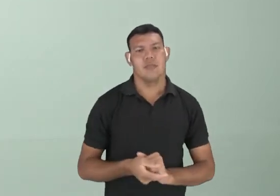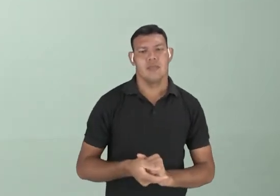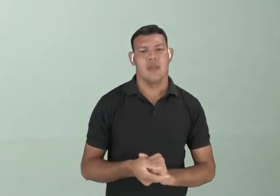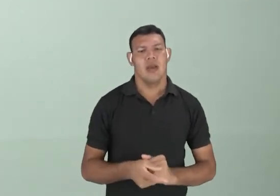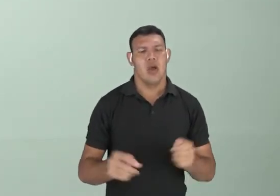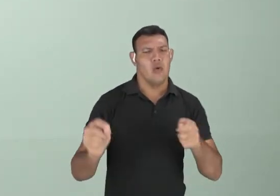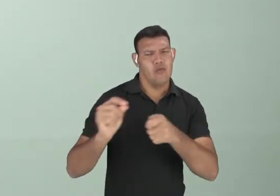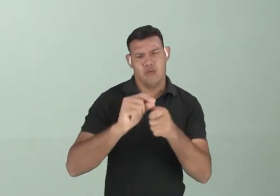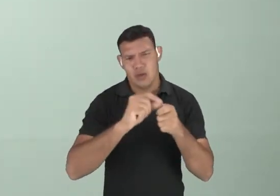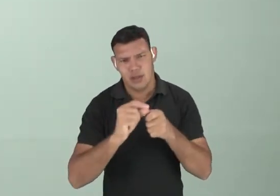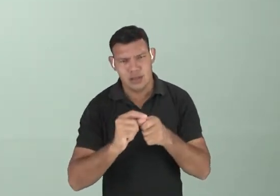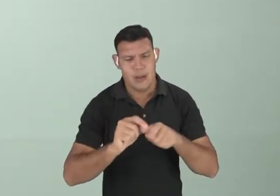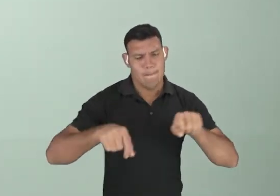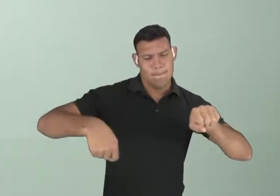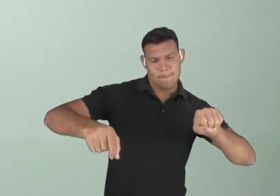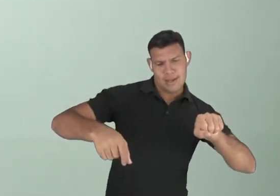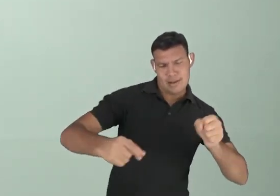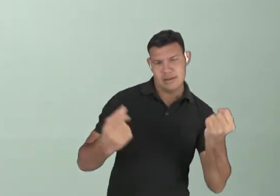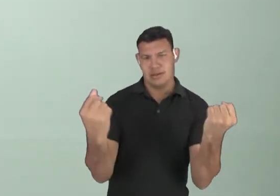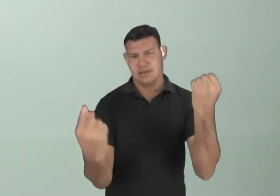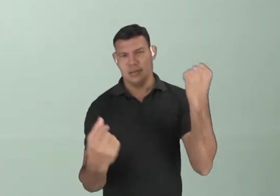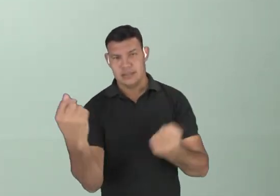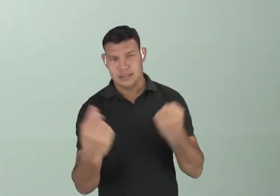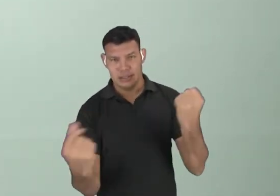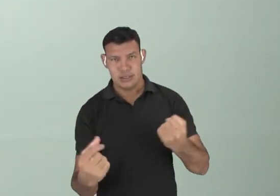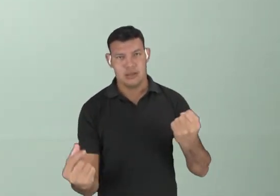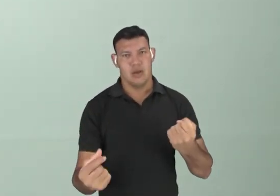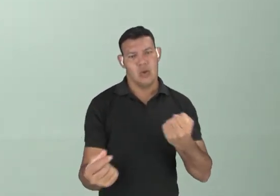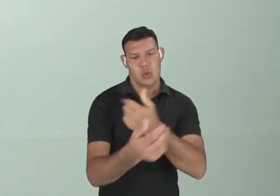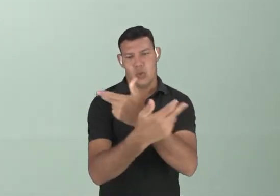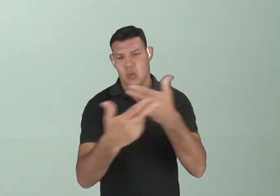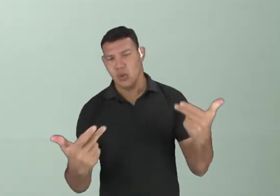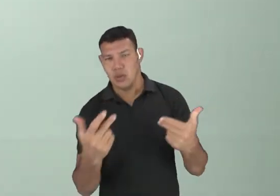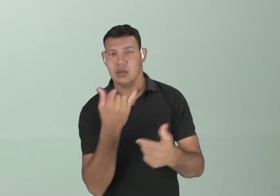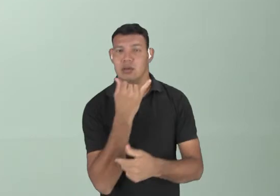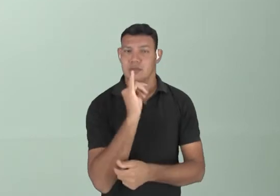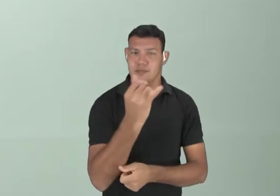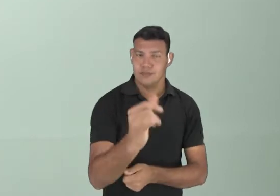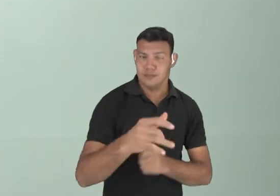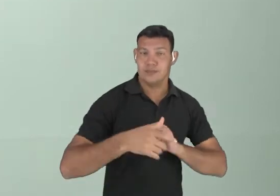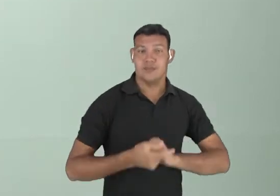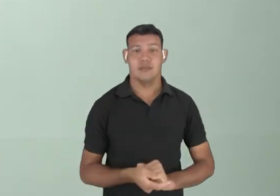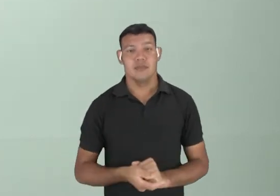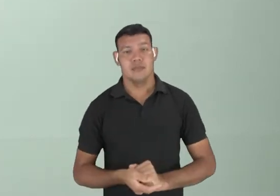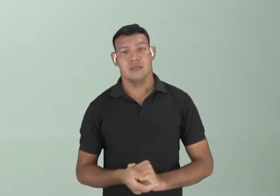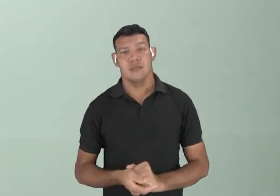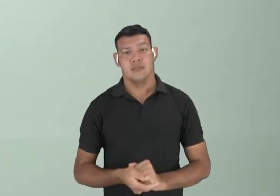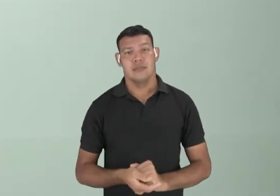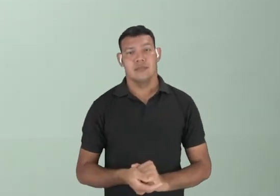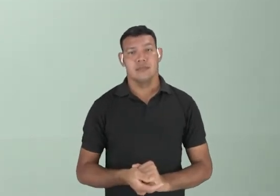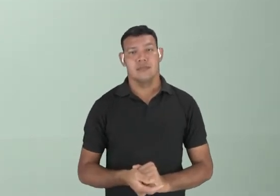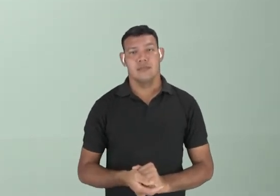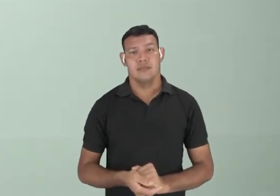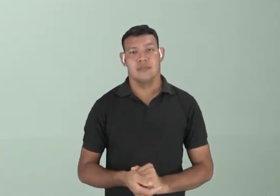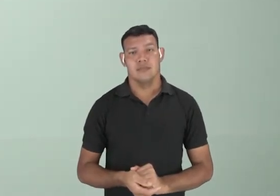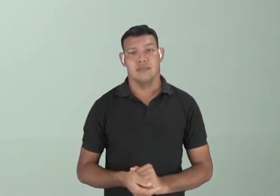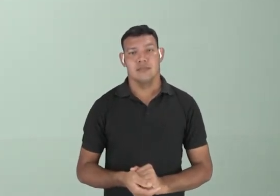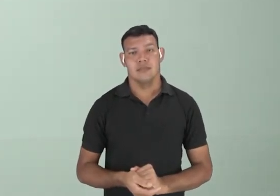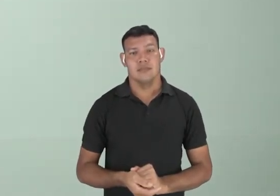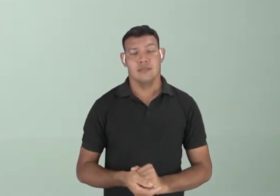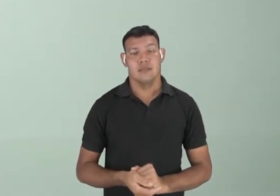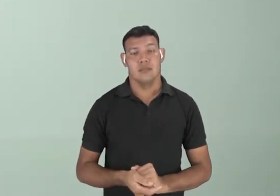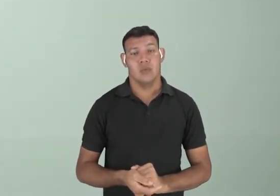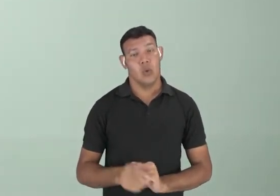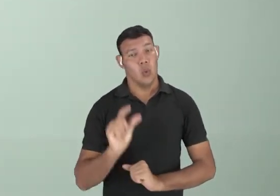de moto, de carro, de aparelhos eletroeletrônicos, enfim. Então, essa é uma